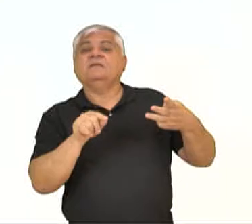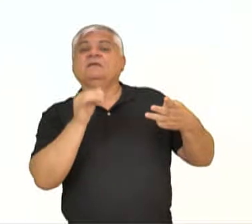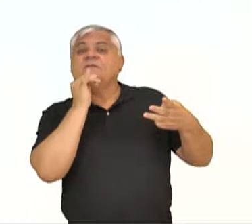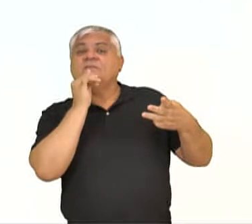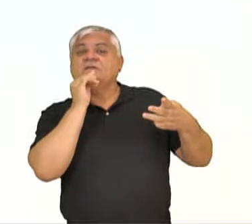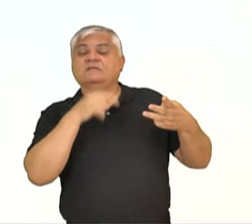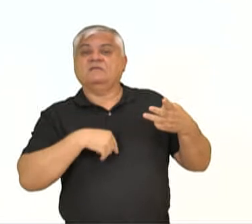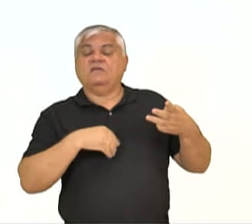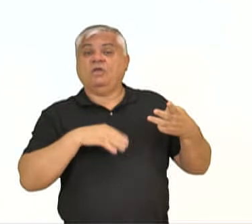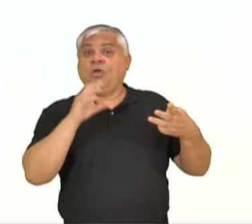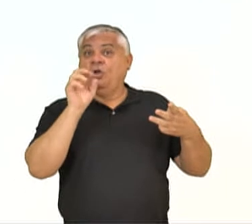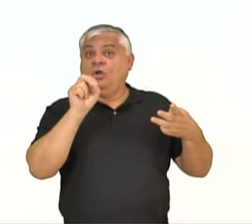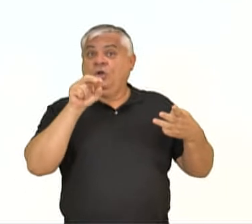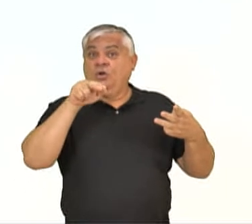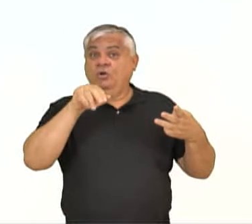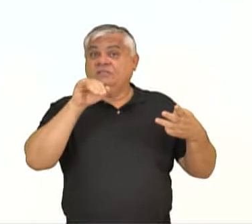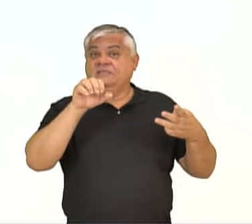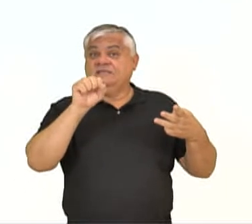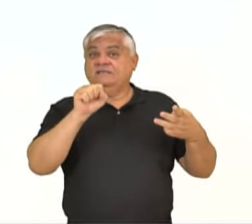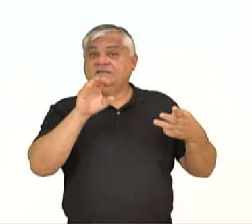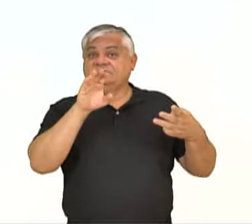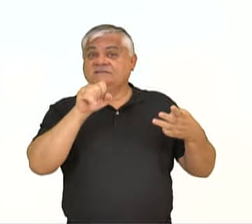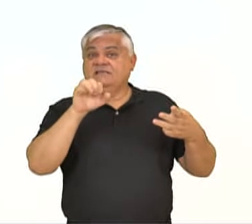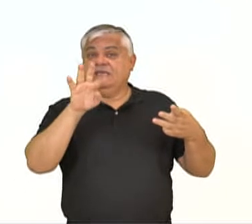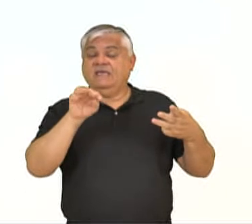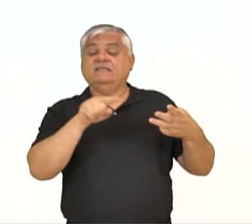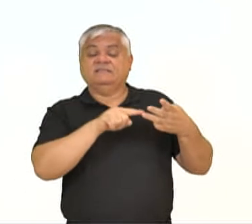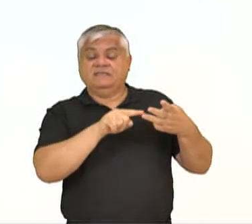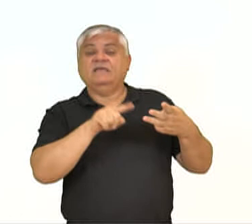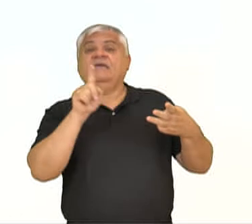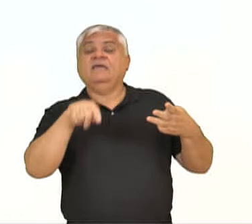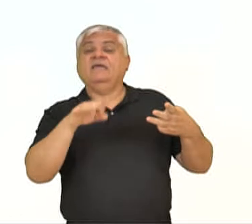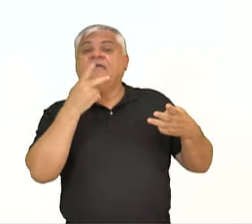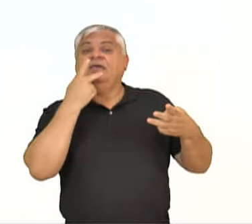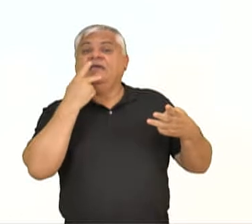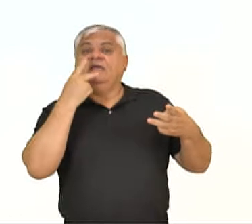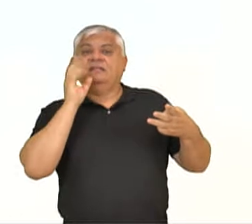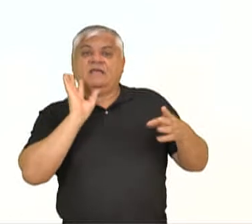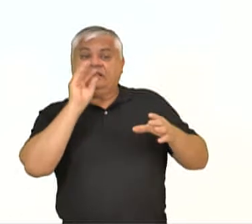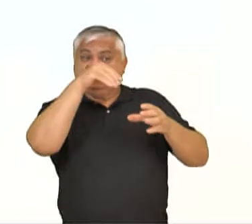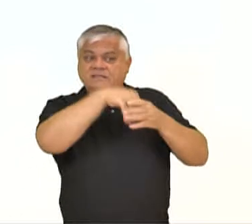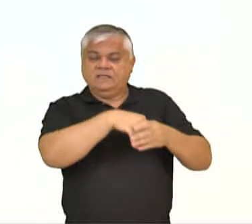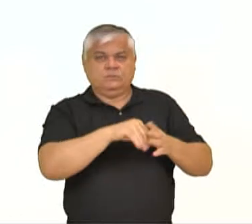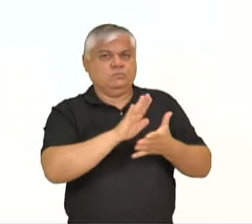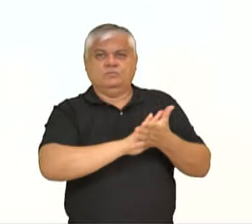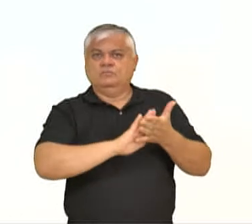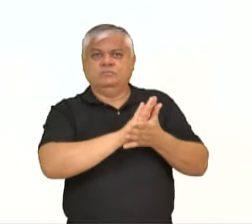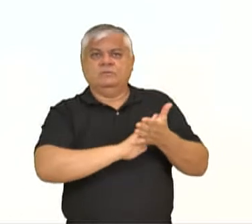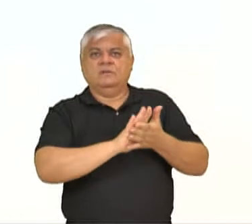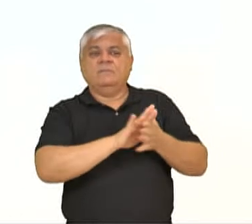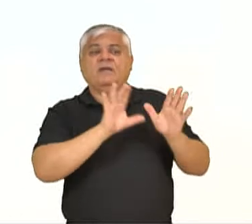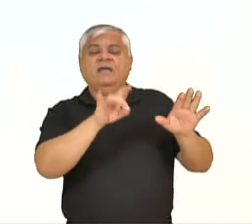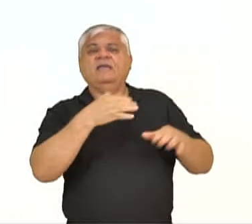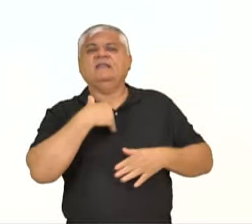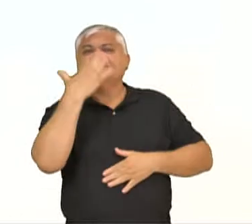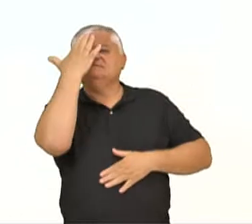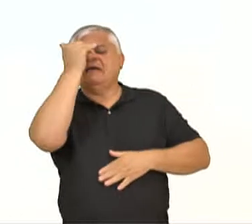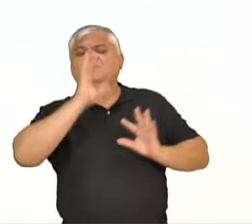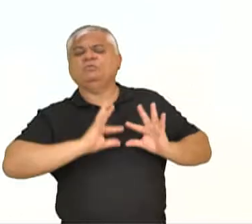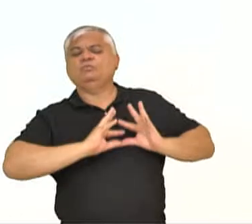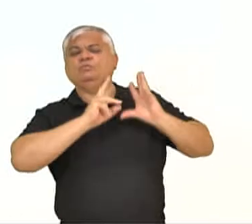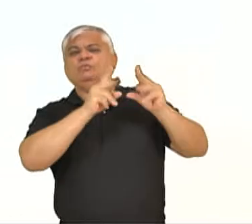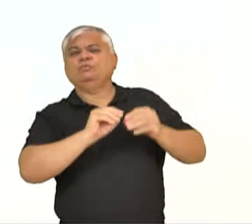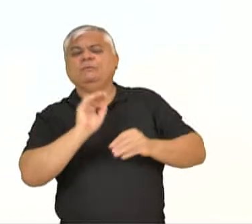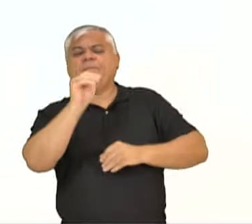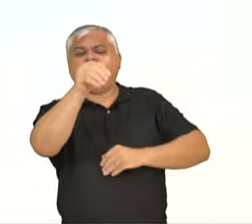também onisciente, também em terceira pessoa. Ele também não participa da história, mas sabe o que se